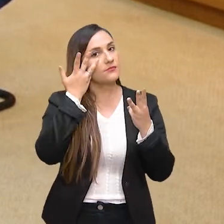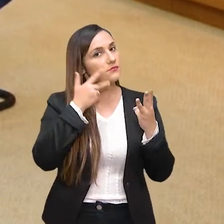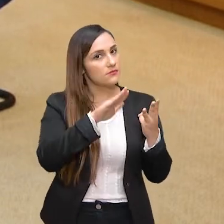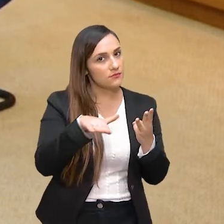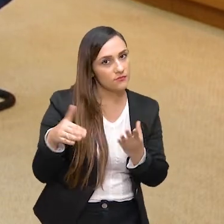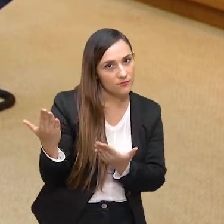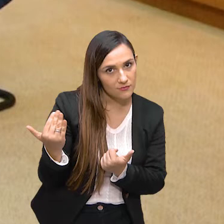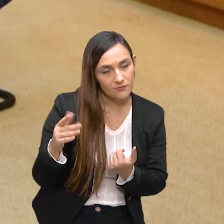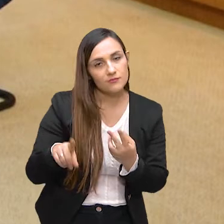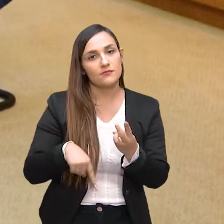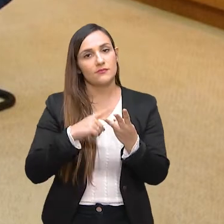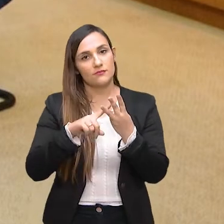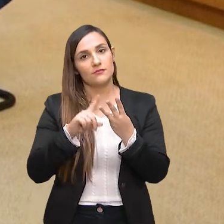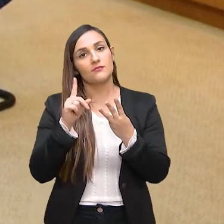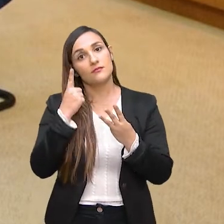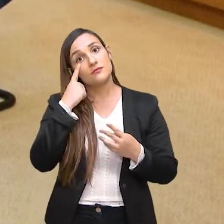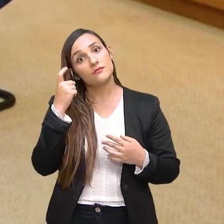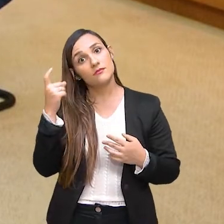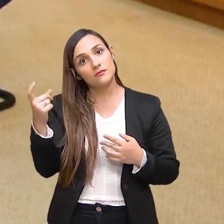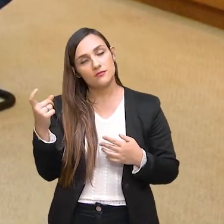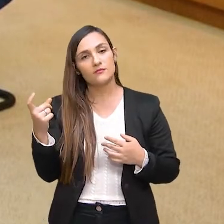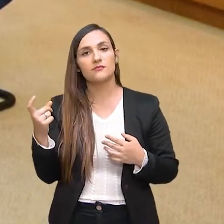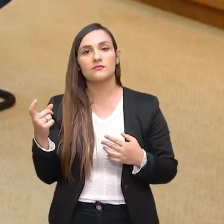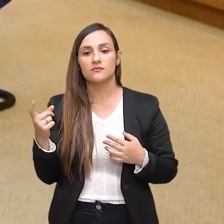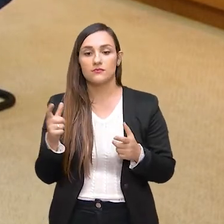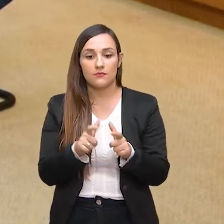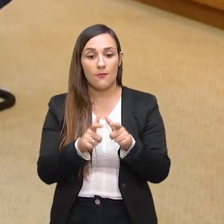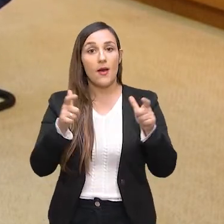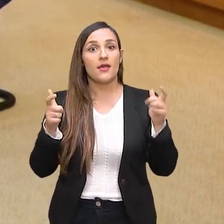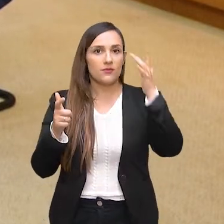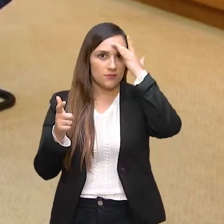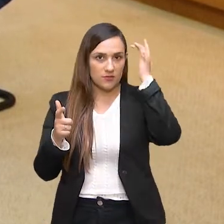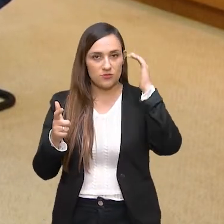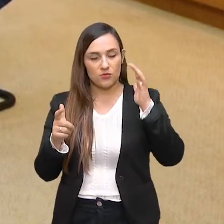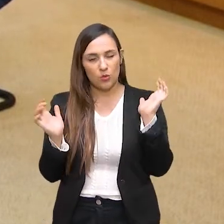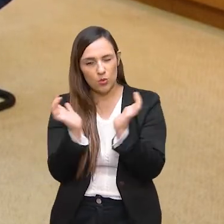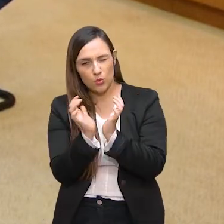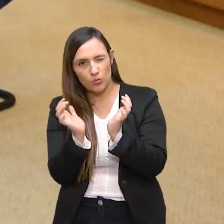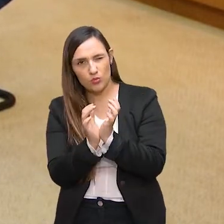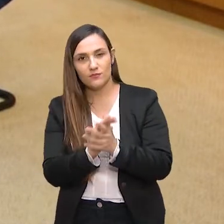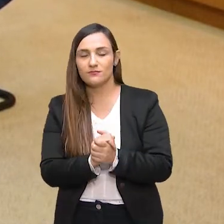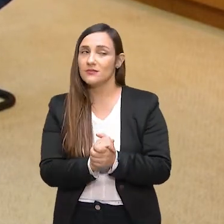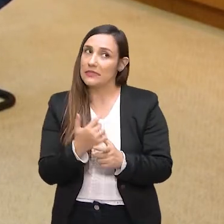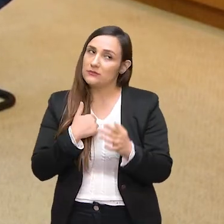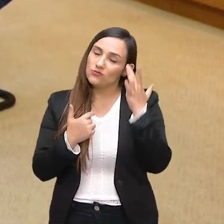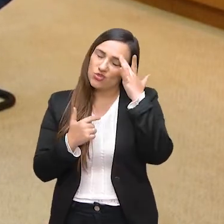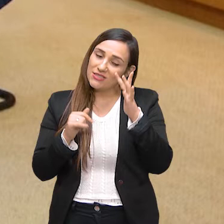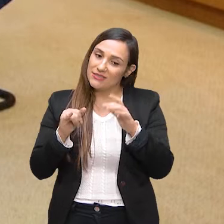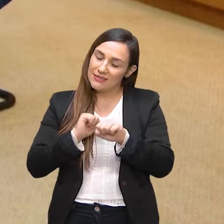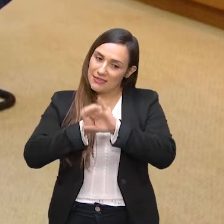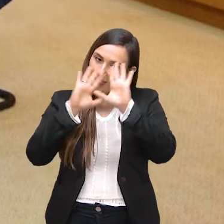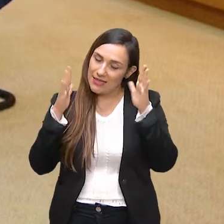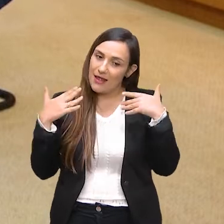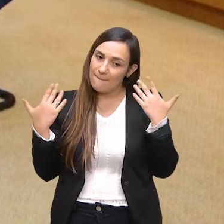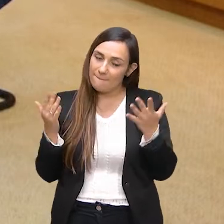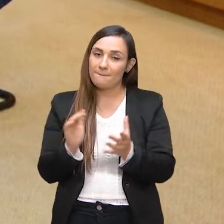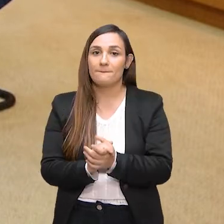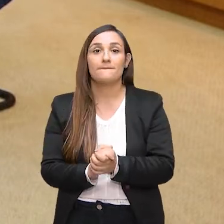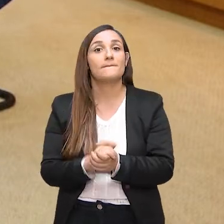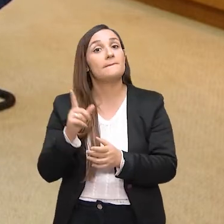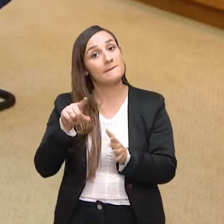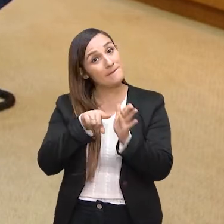os chamados interesses que abrangem o maior número de pessoas. Não sei se ficou clara essa questão, né? Porque é uma pergunta bem técnica,